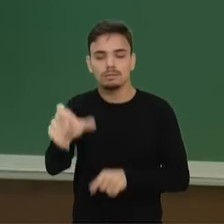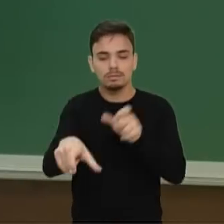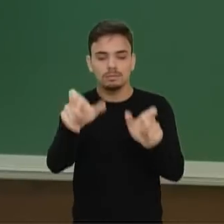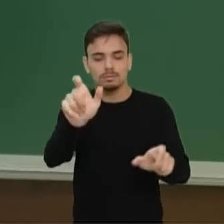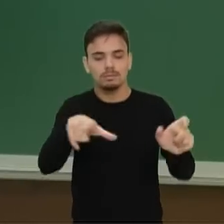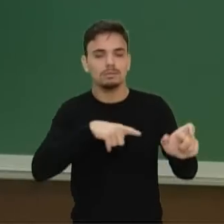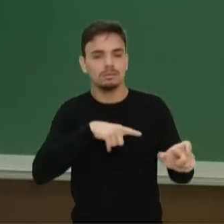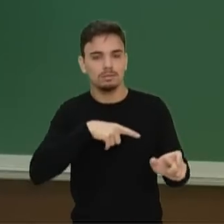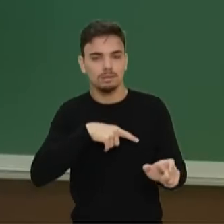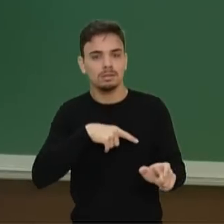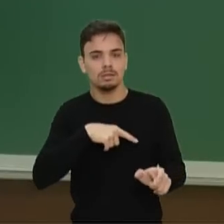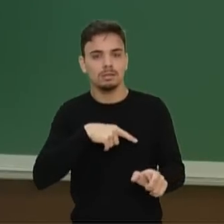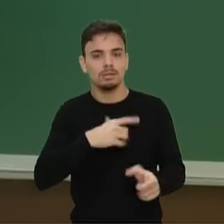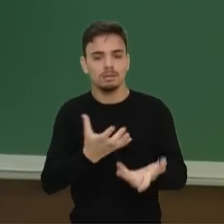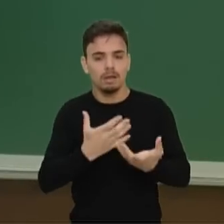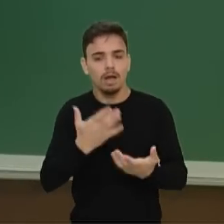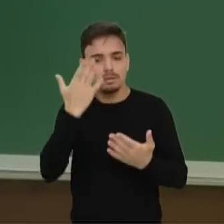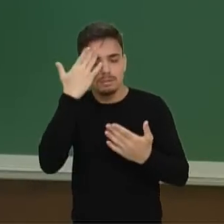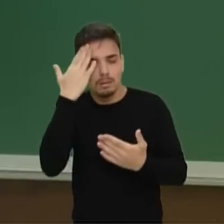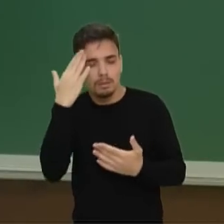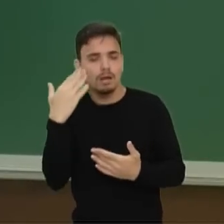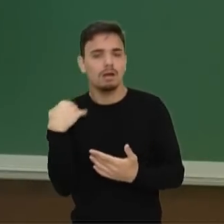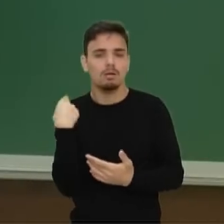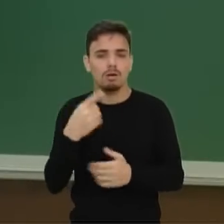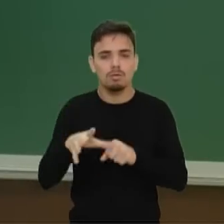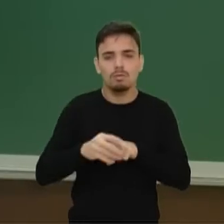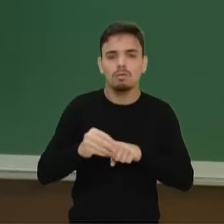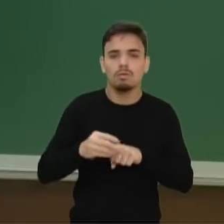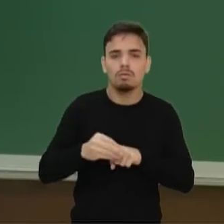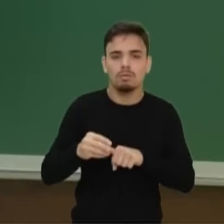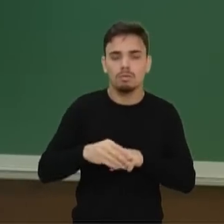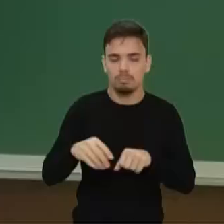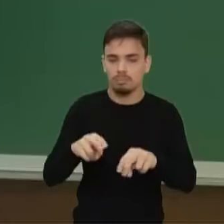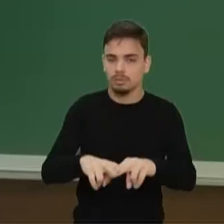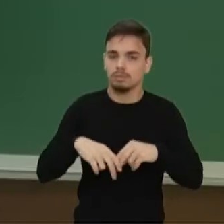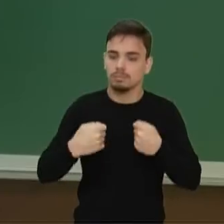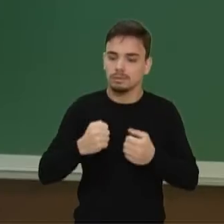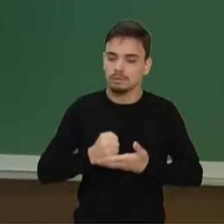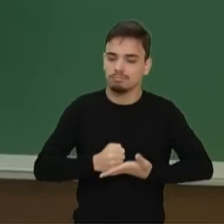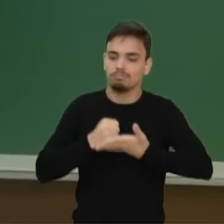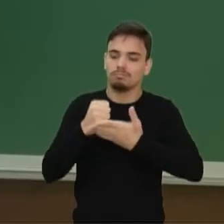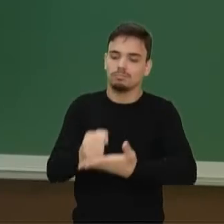sedentos do nosso conhecimento? Então, nós temos que estar ali, auxiliando, né? E não